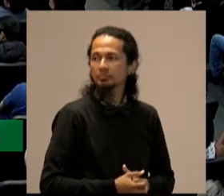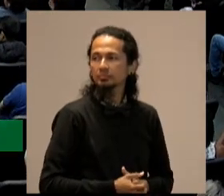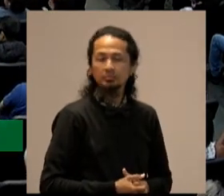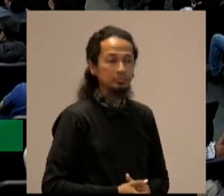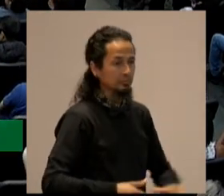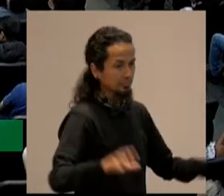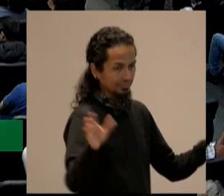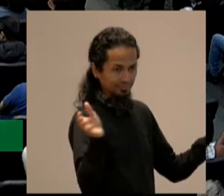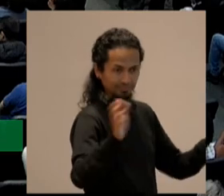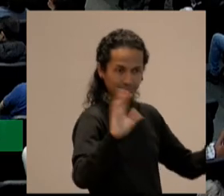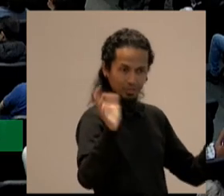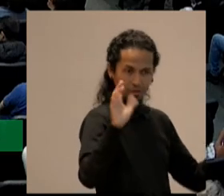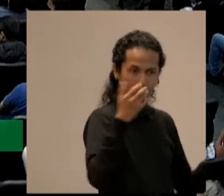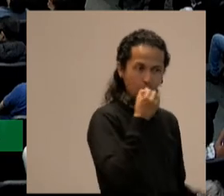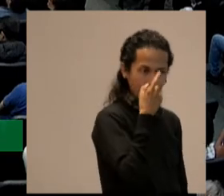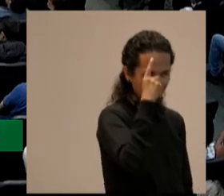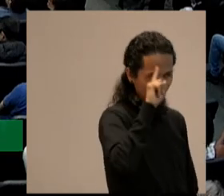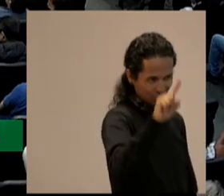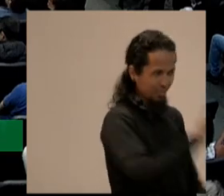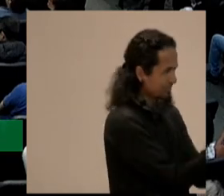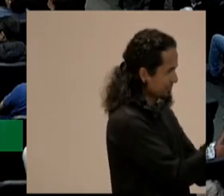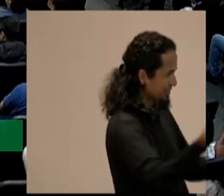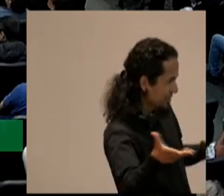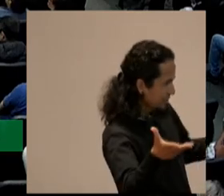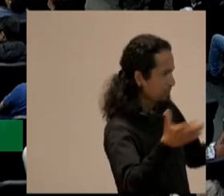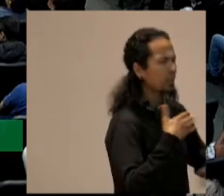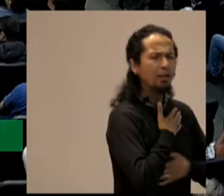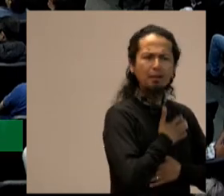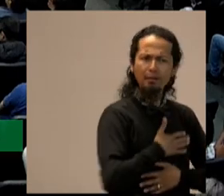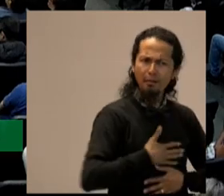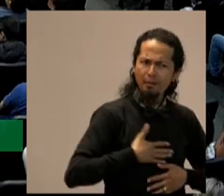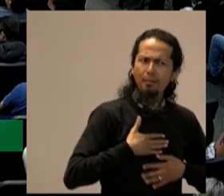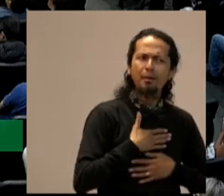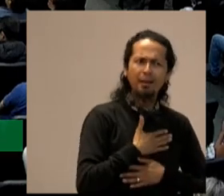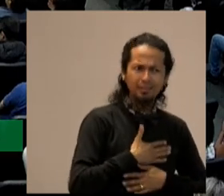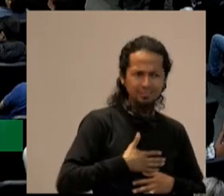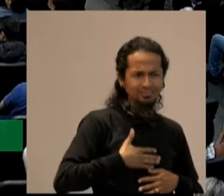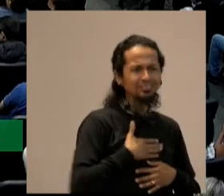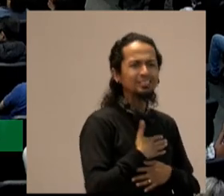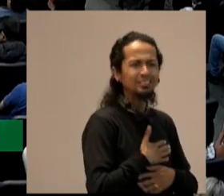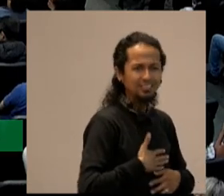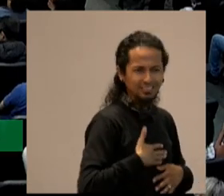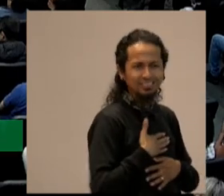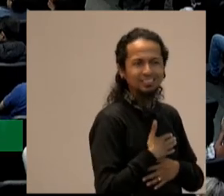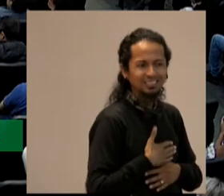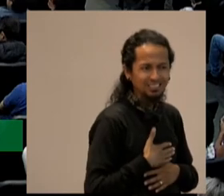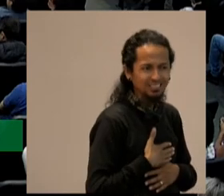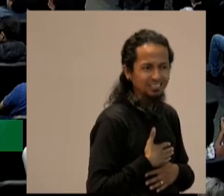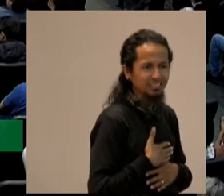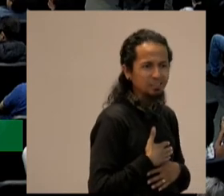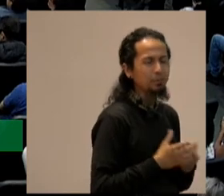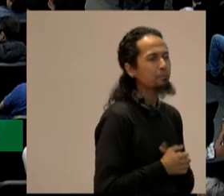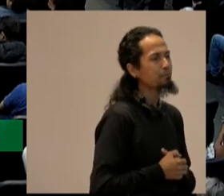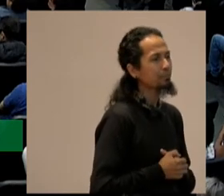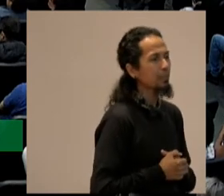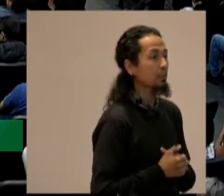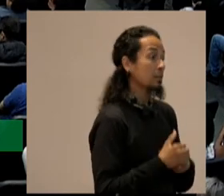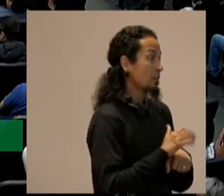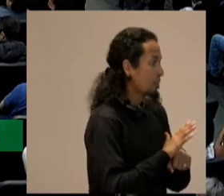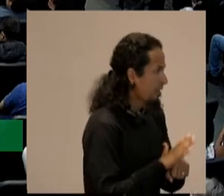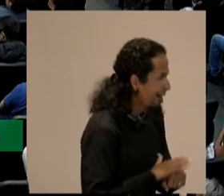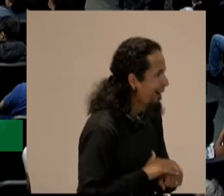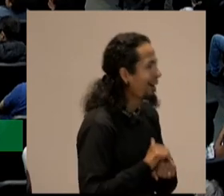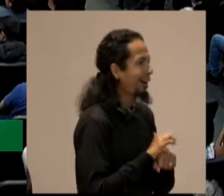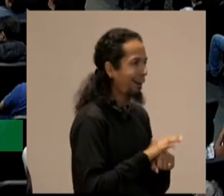Bom dia para vocês. É um prazer enorme, um carinho que é feito de uma maneira